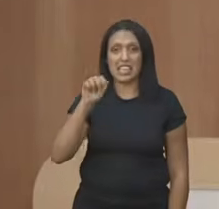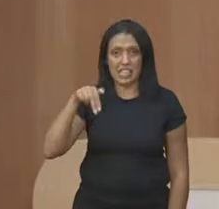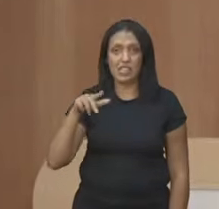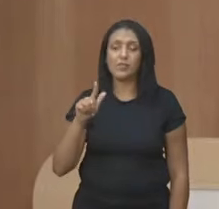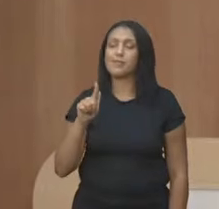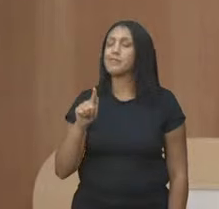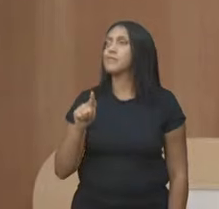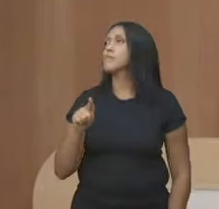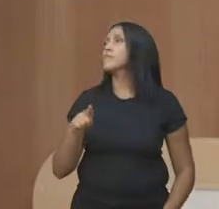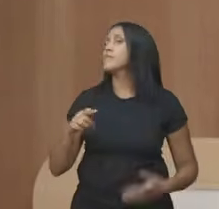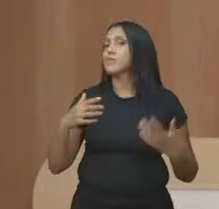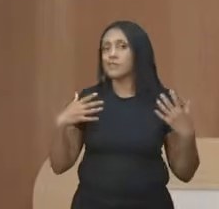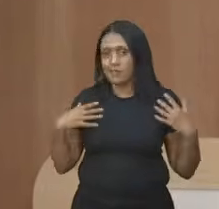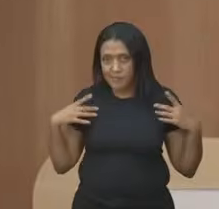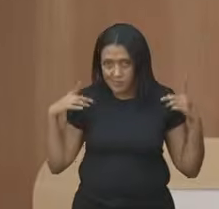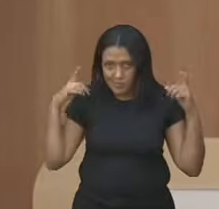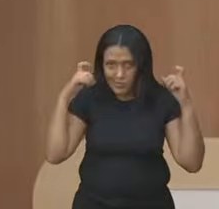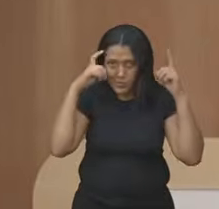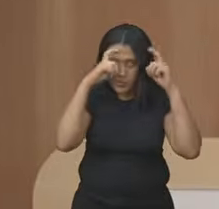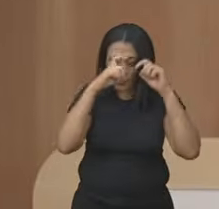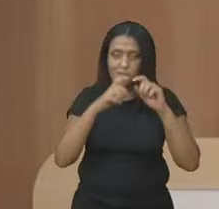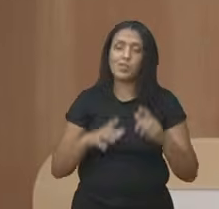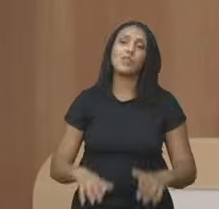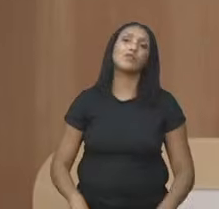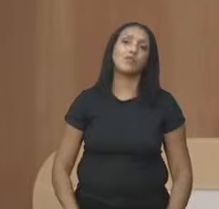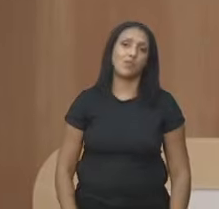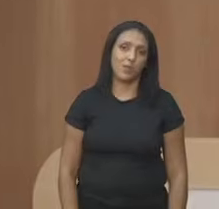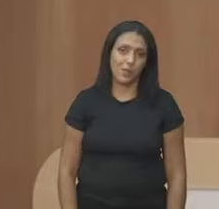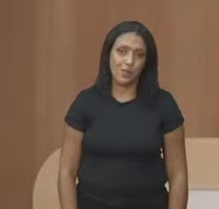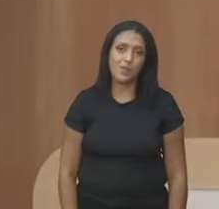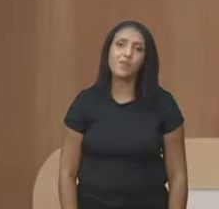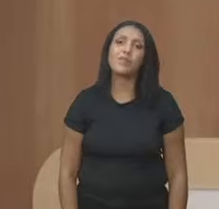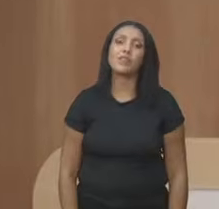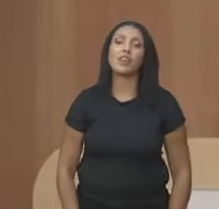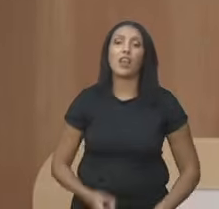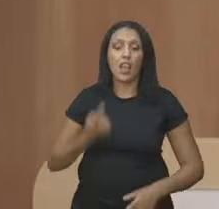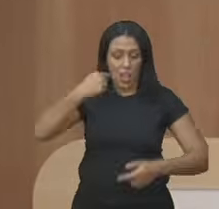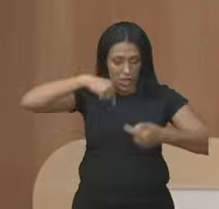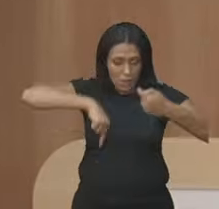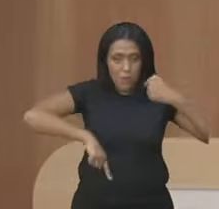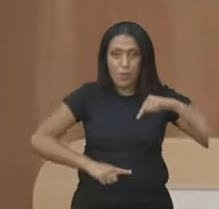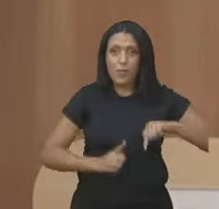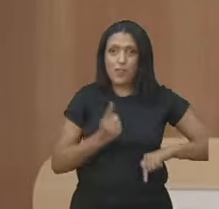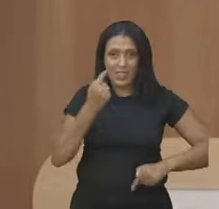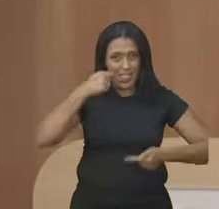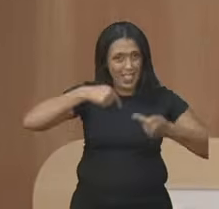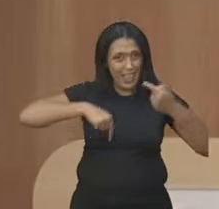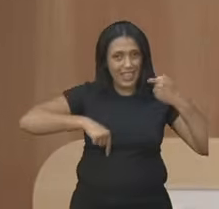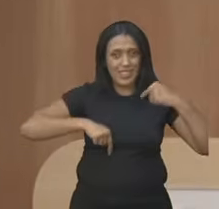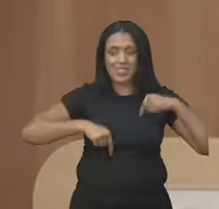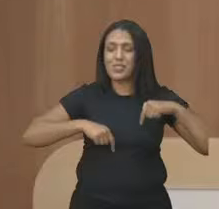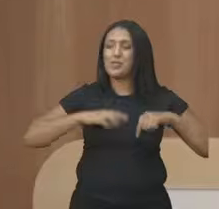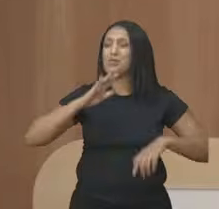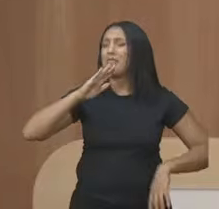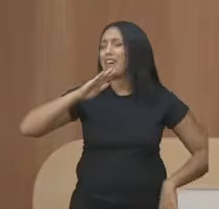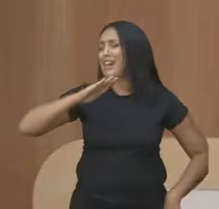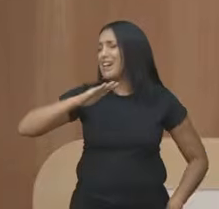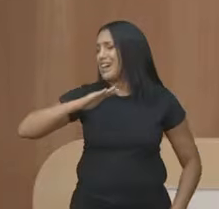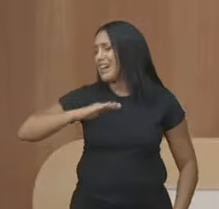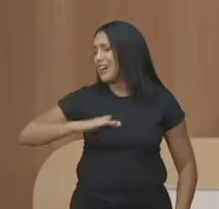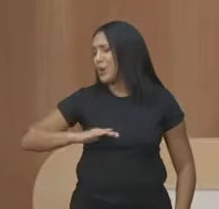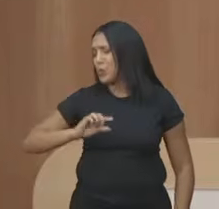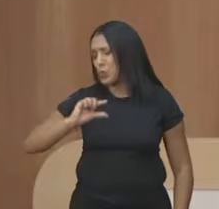luta contra as doenças que a gente tem no corpo. Foi um tratamento bem dolorido, foi uma fase bem difícil para toda a minha família. Graças a Deus, meu